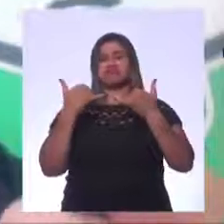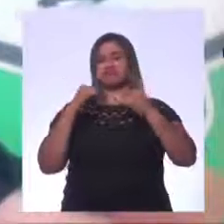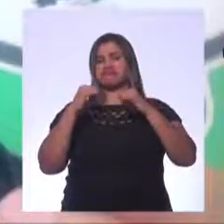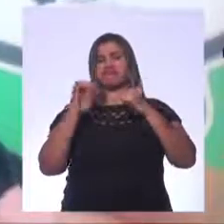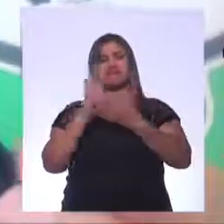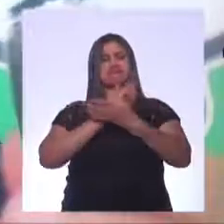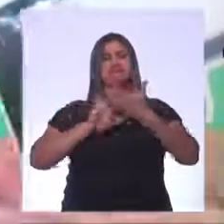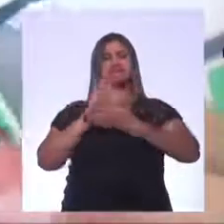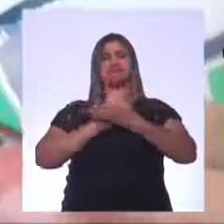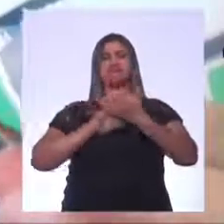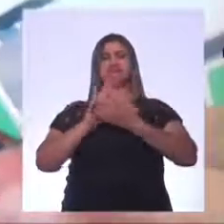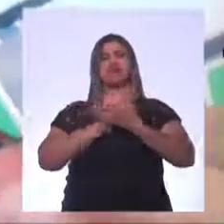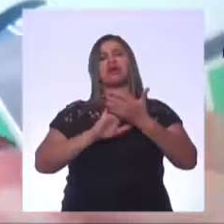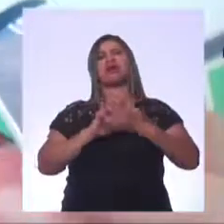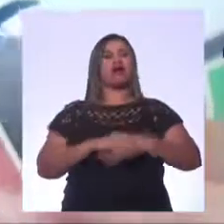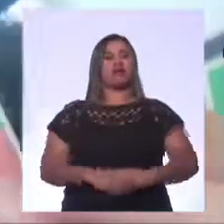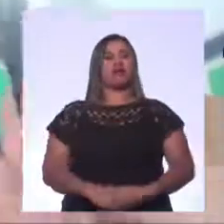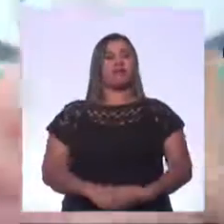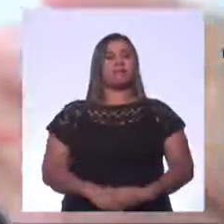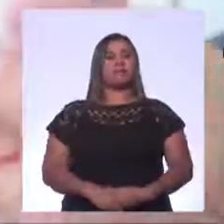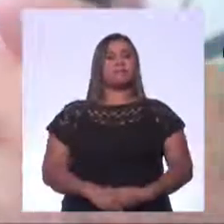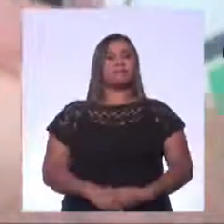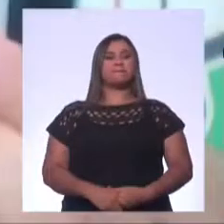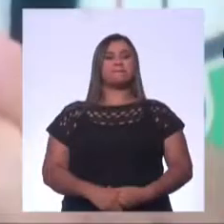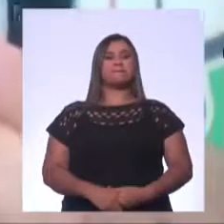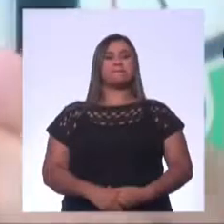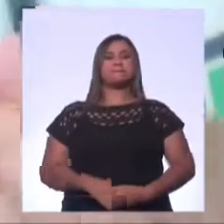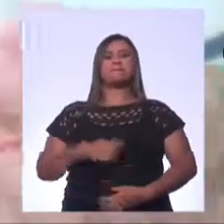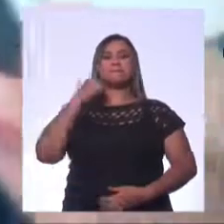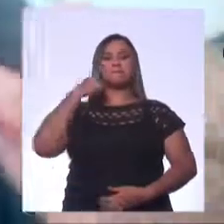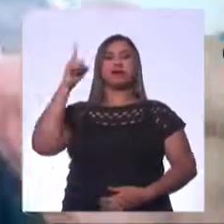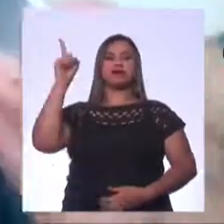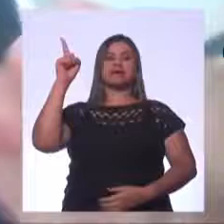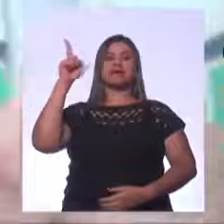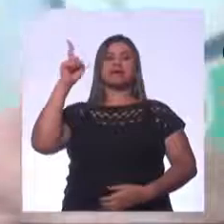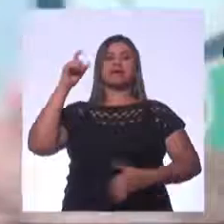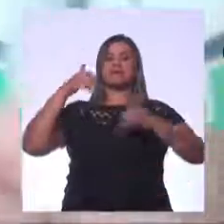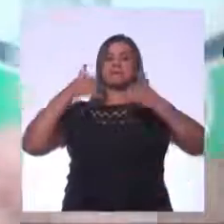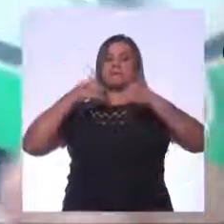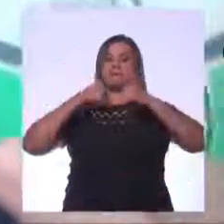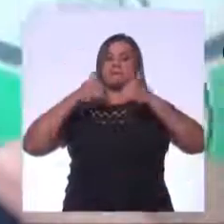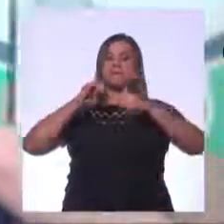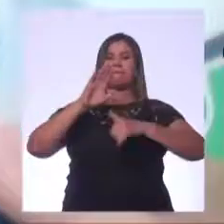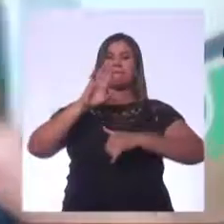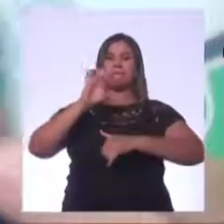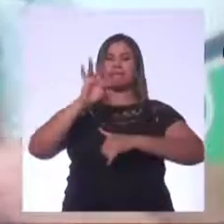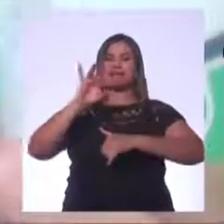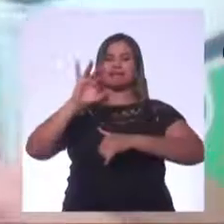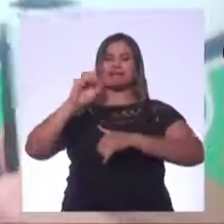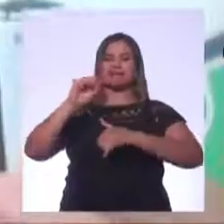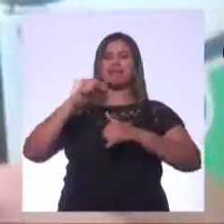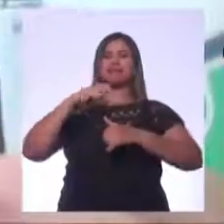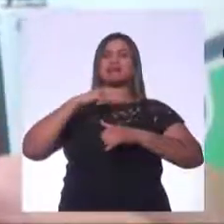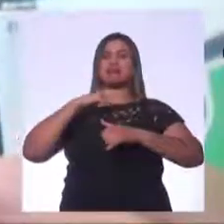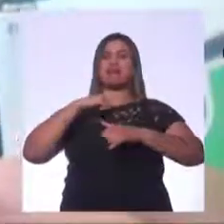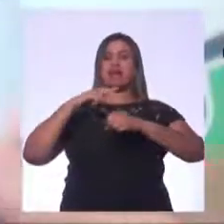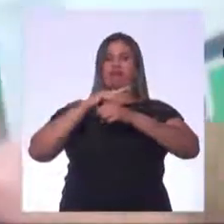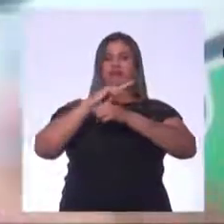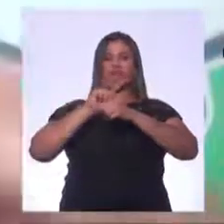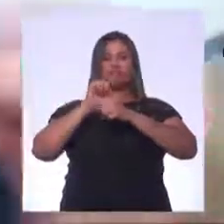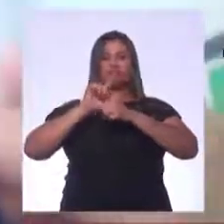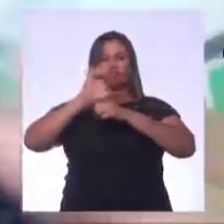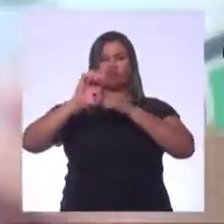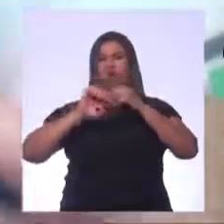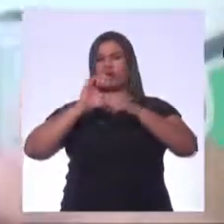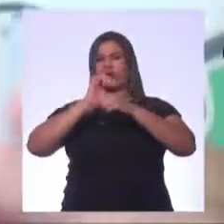ok? Mas, e aqui na bateria nós temos muito elétron, nós temos uma carga de elétrons aqui,